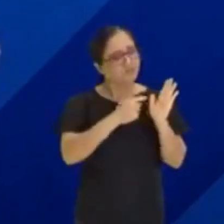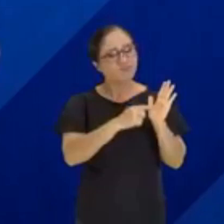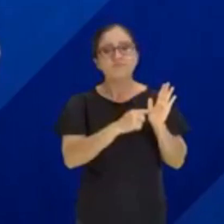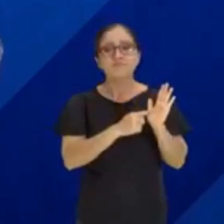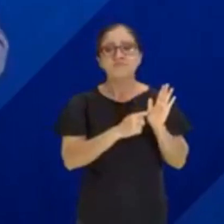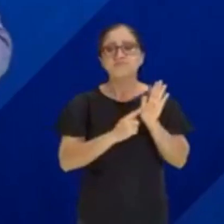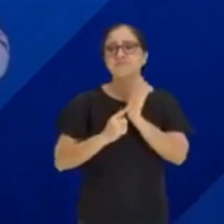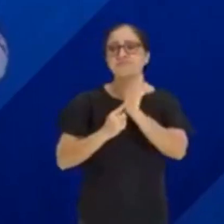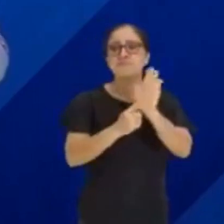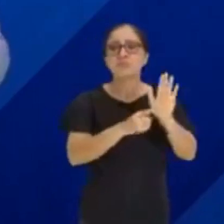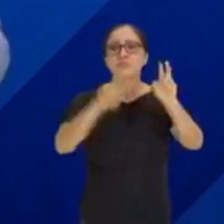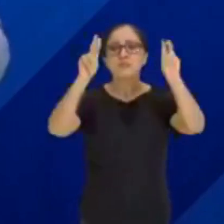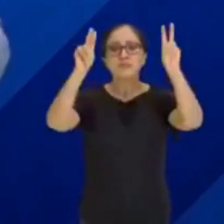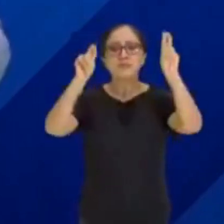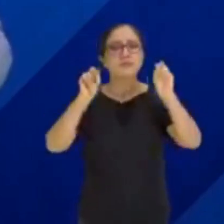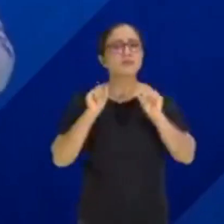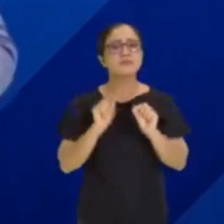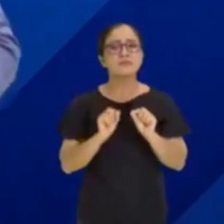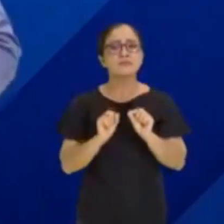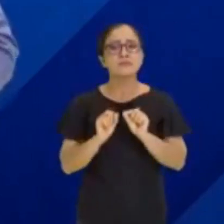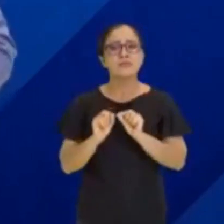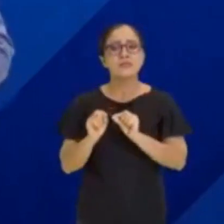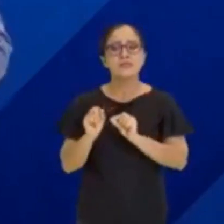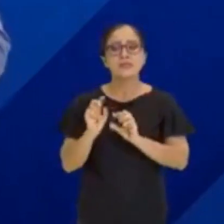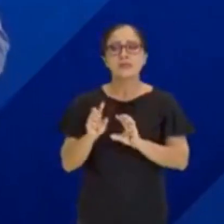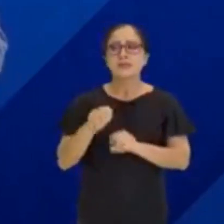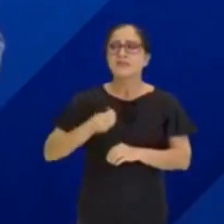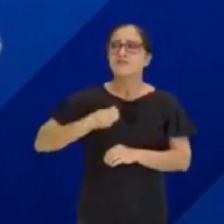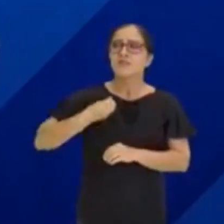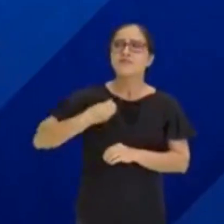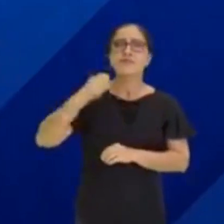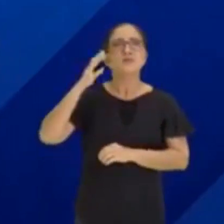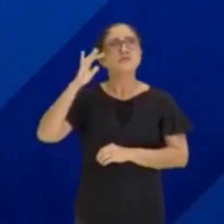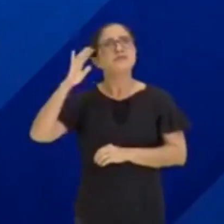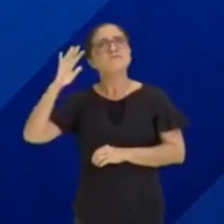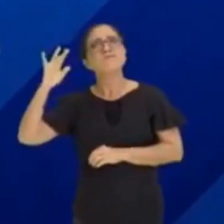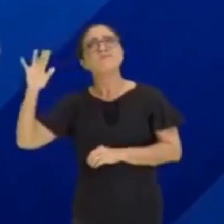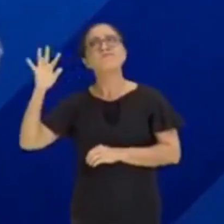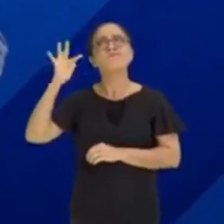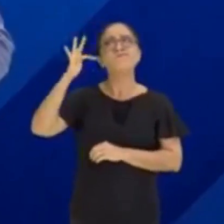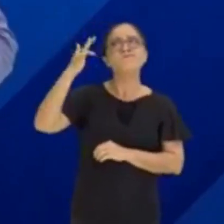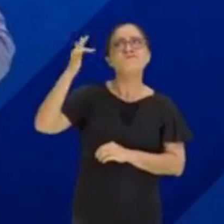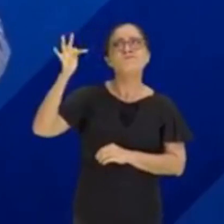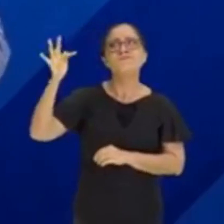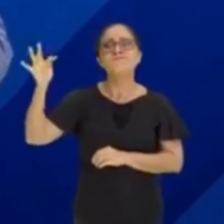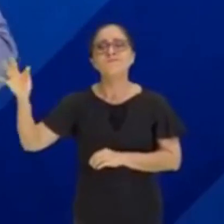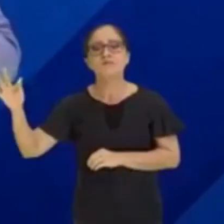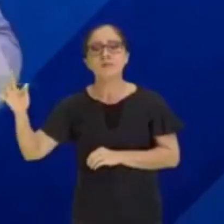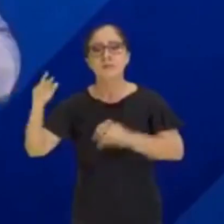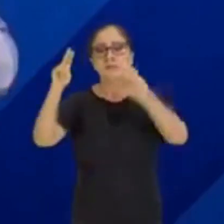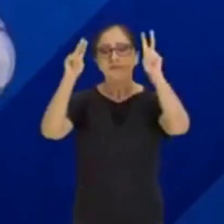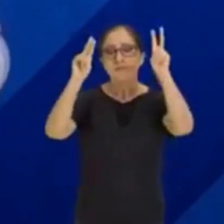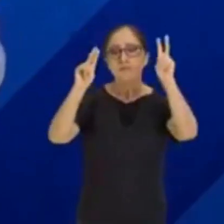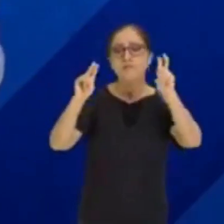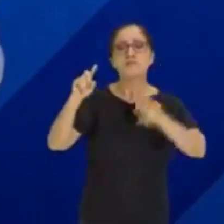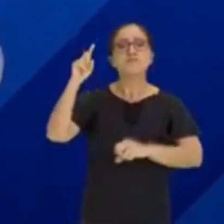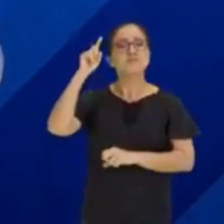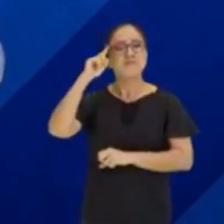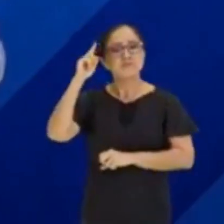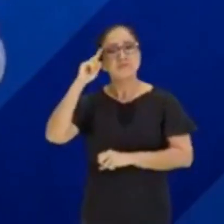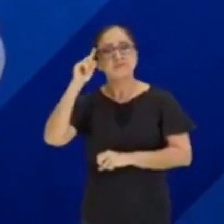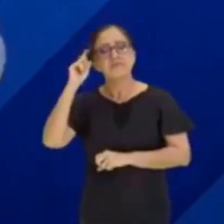sobre temas que envolvem a vida, reflexões filosóficas. Ela fala sobre o dia a dia